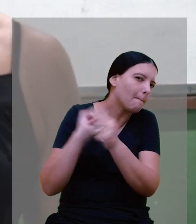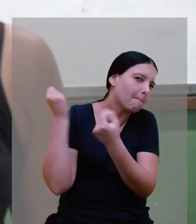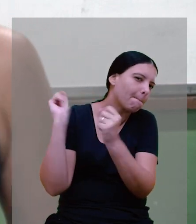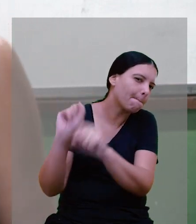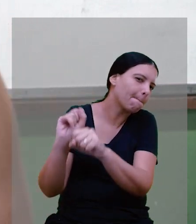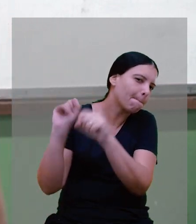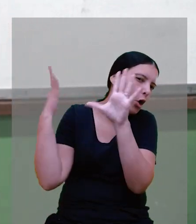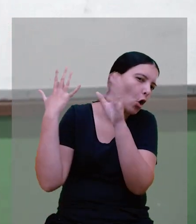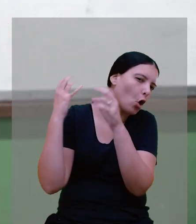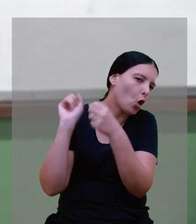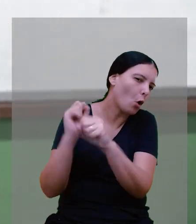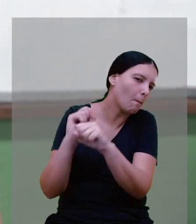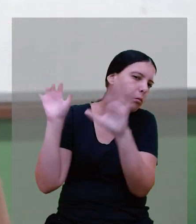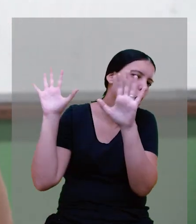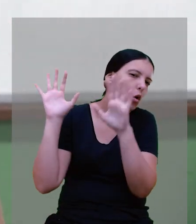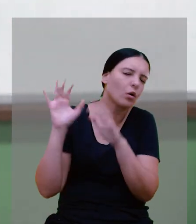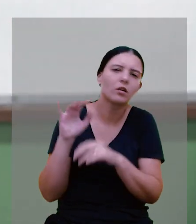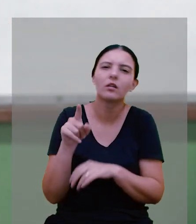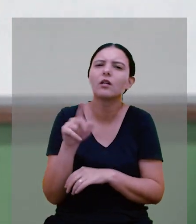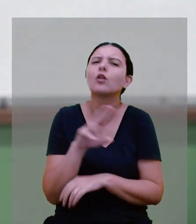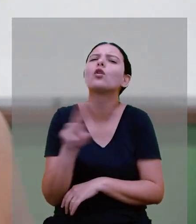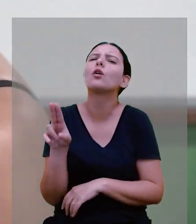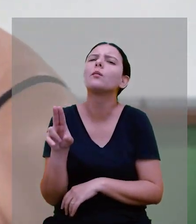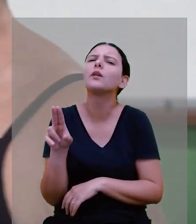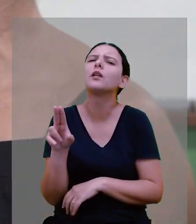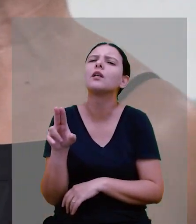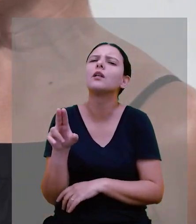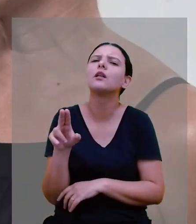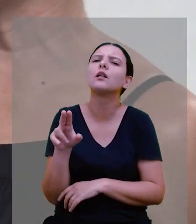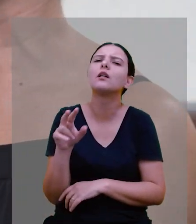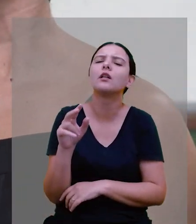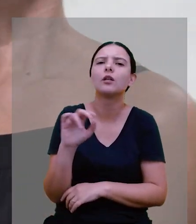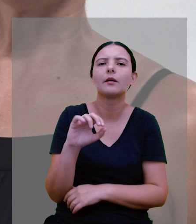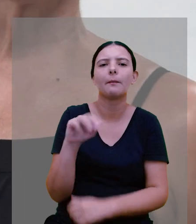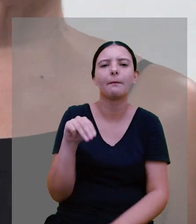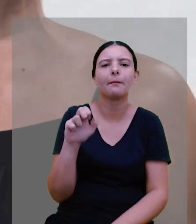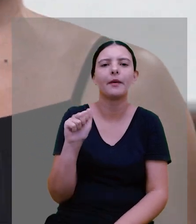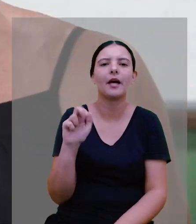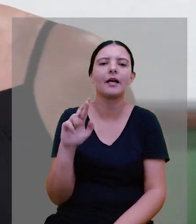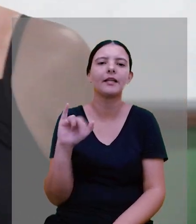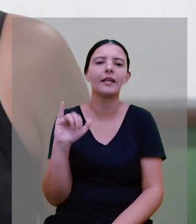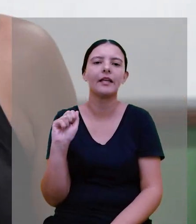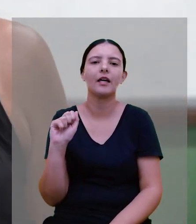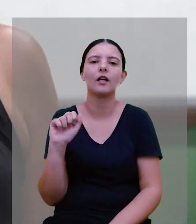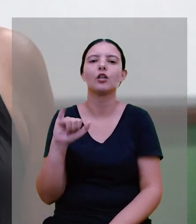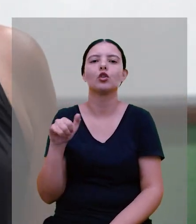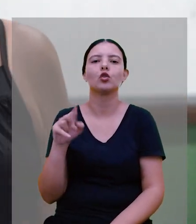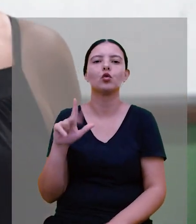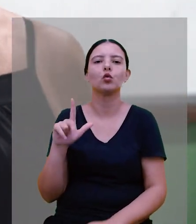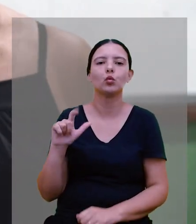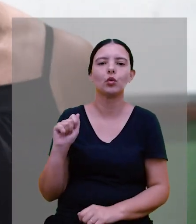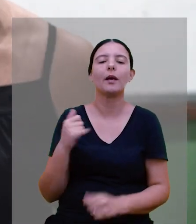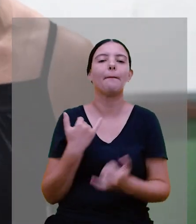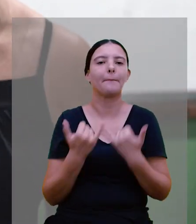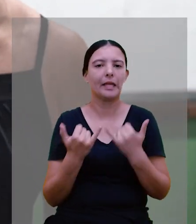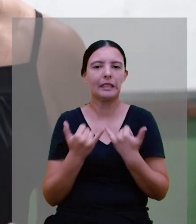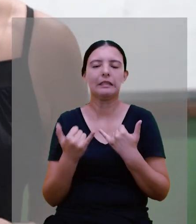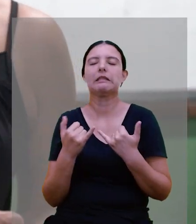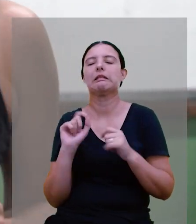que como é que você chama? Maria Júlia? Pode parecer que o que aconteceu para Anne